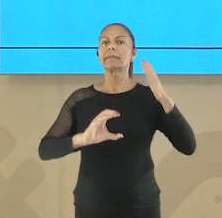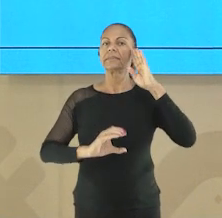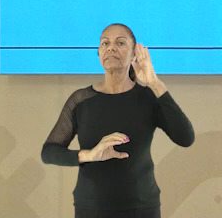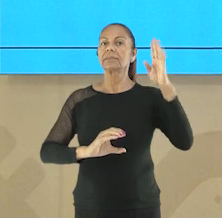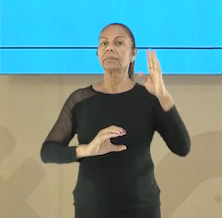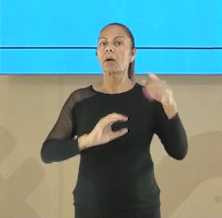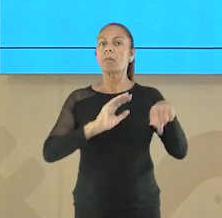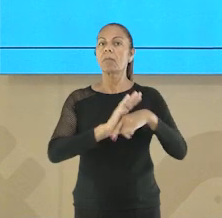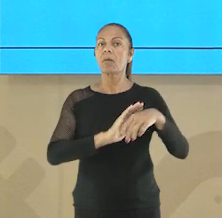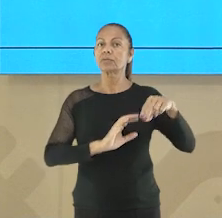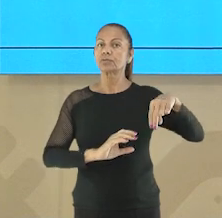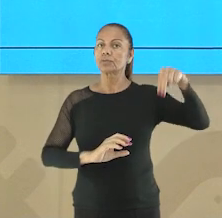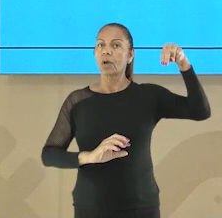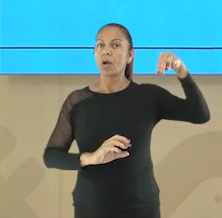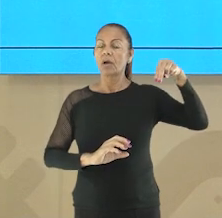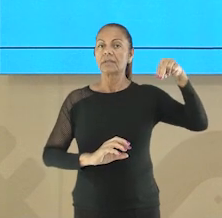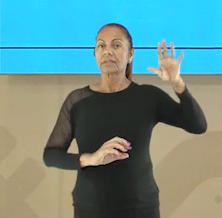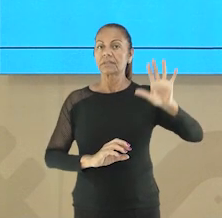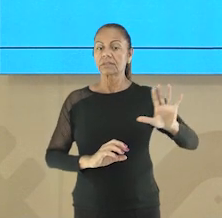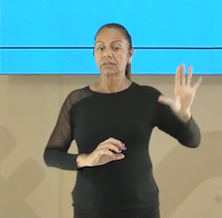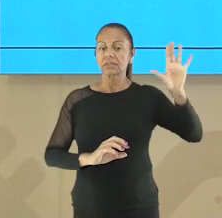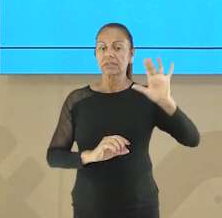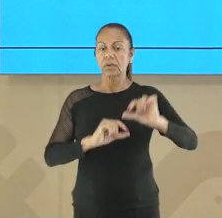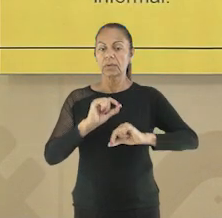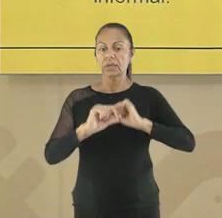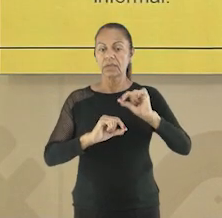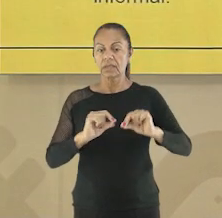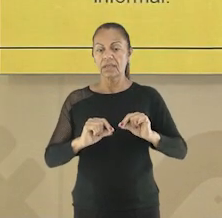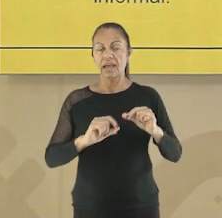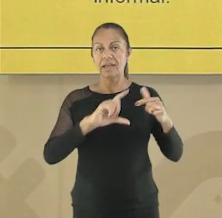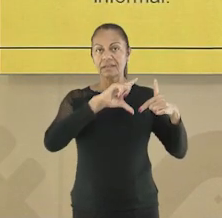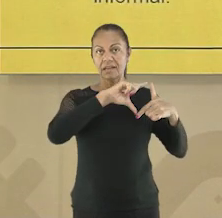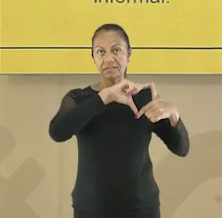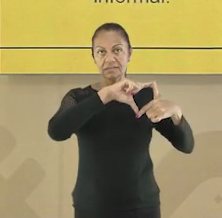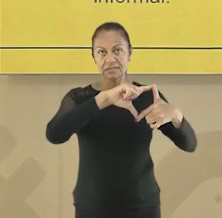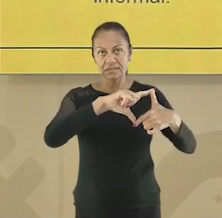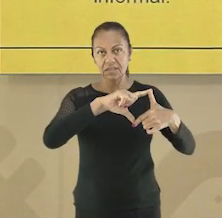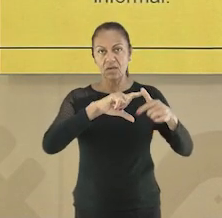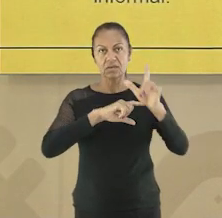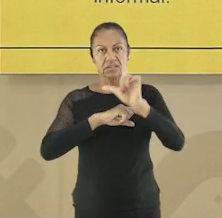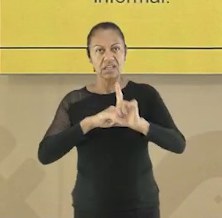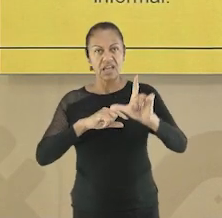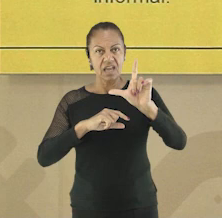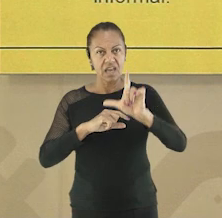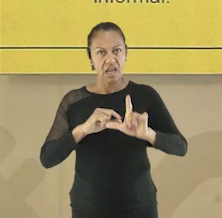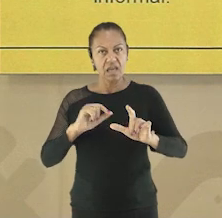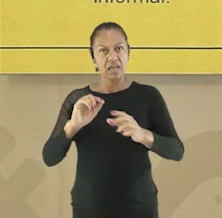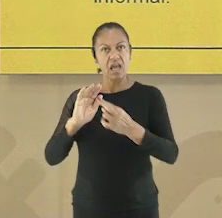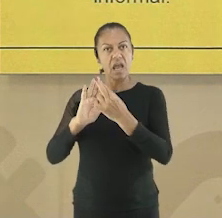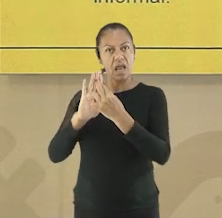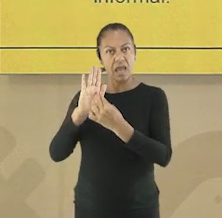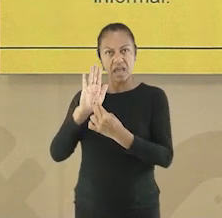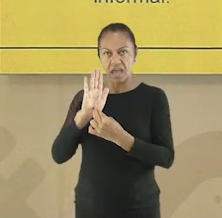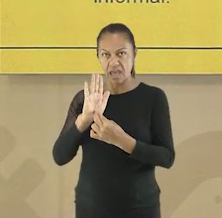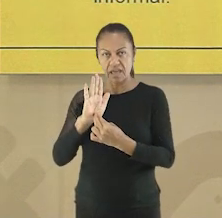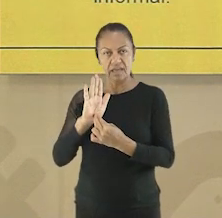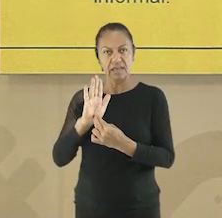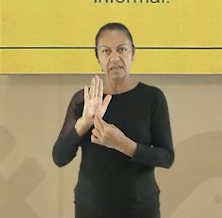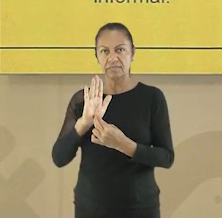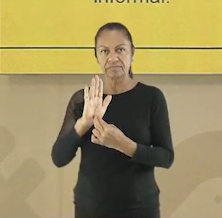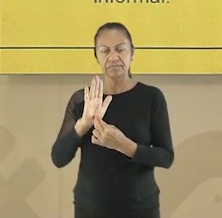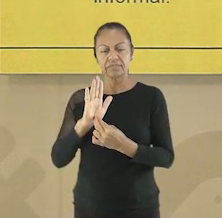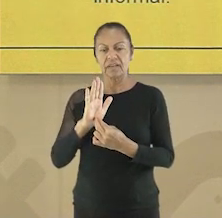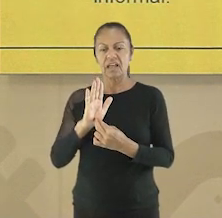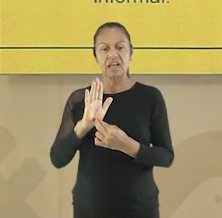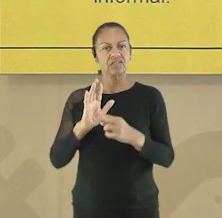ok? As principais características do cordel brasileiro nordestino são a tradição literária e regional,